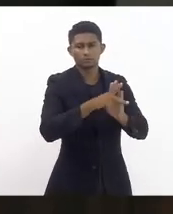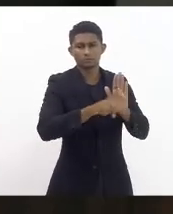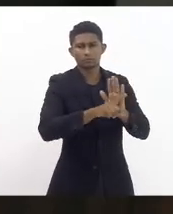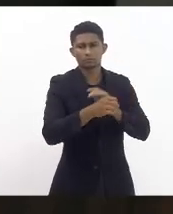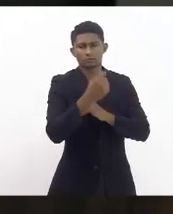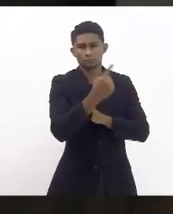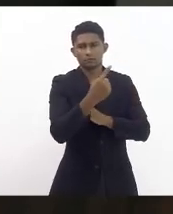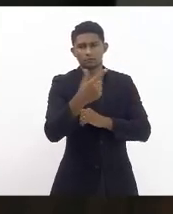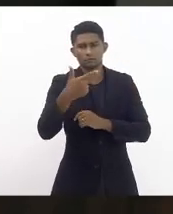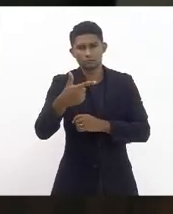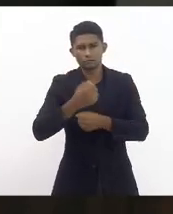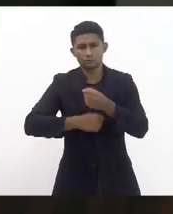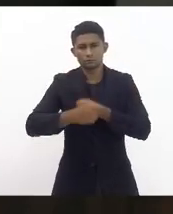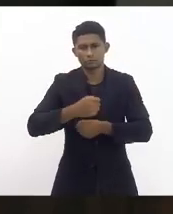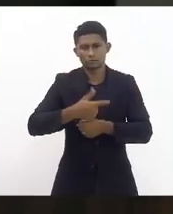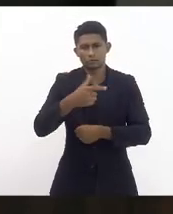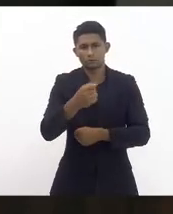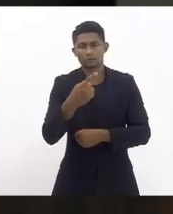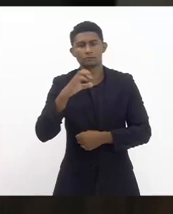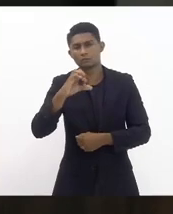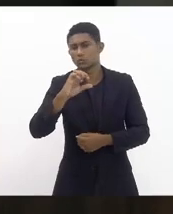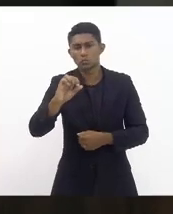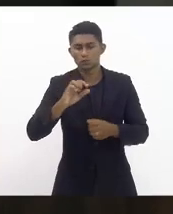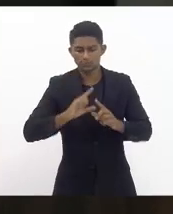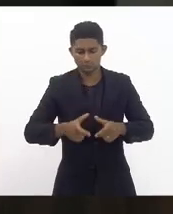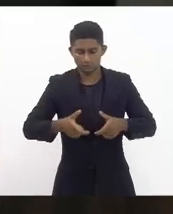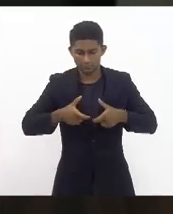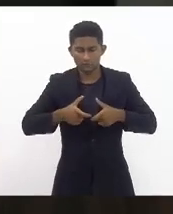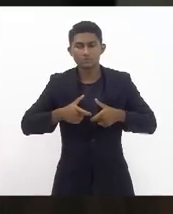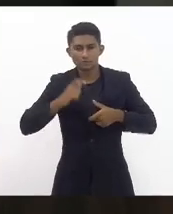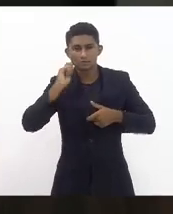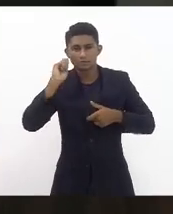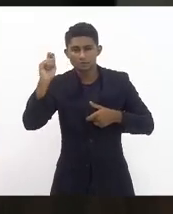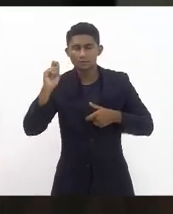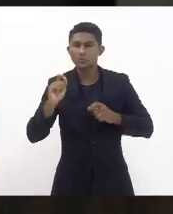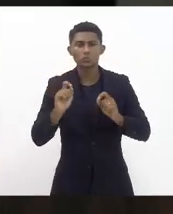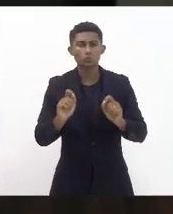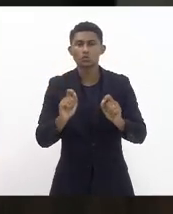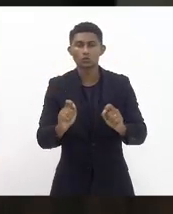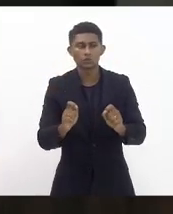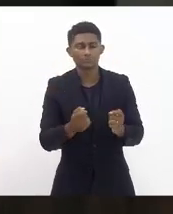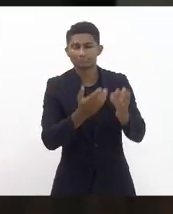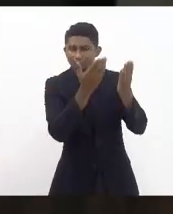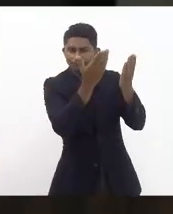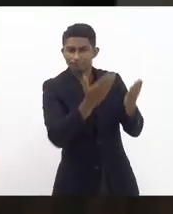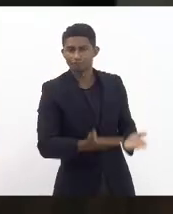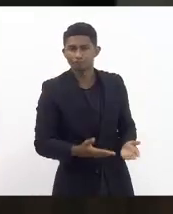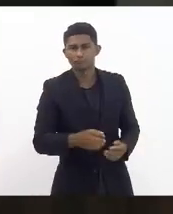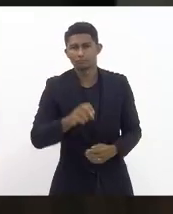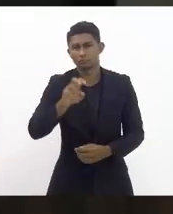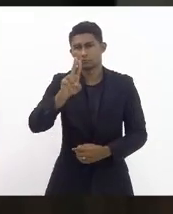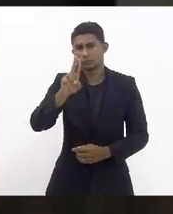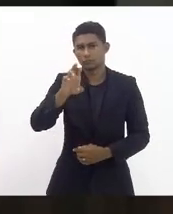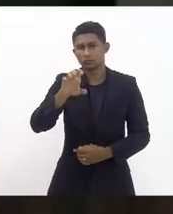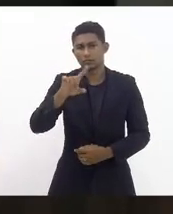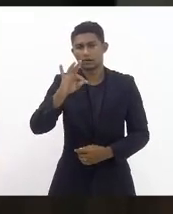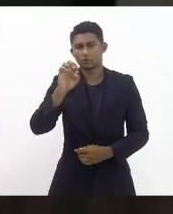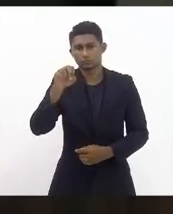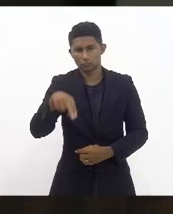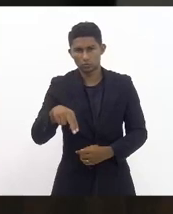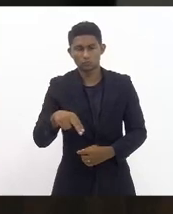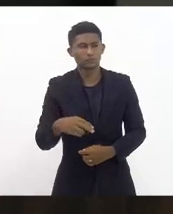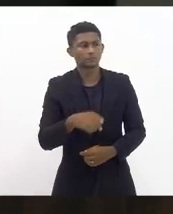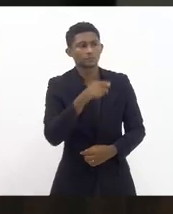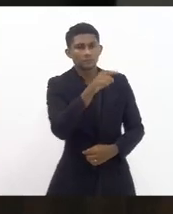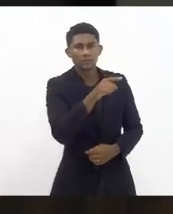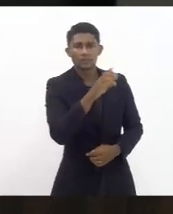19. De autoria do deputado Rosenberg Reis, concede medalha Tiradentes e respectivo diploma ao senhor Welton Barbosa dos Santos, bispo